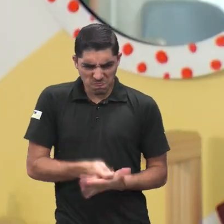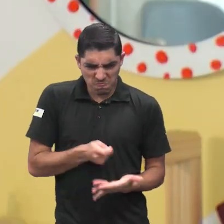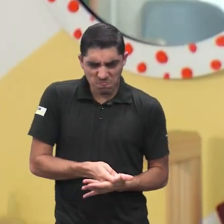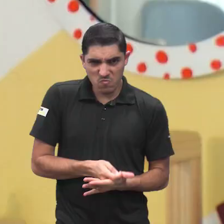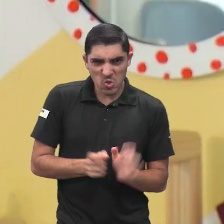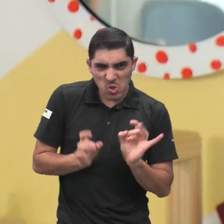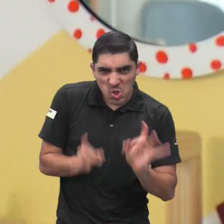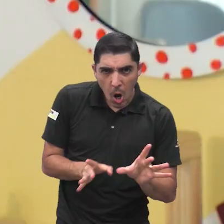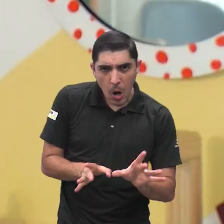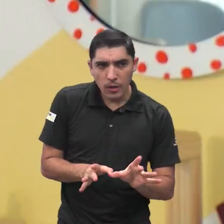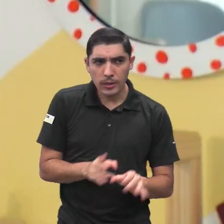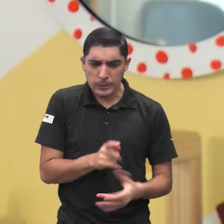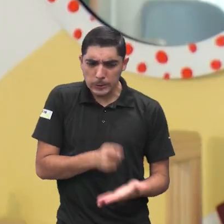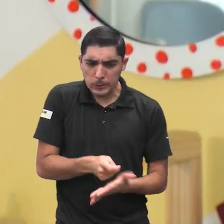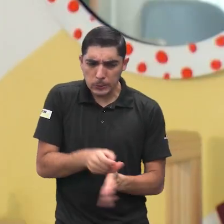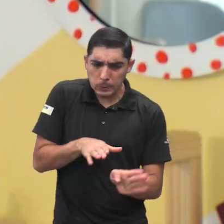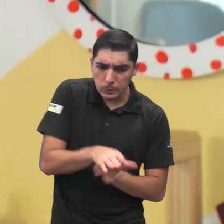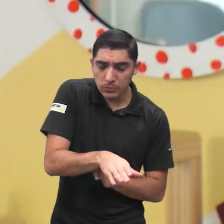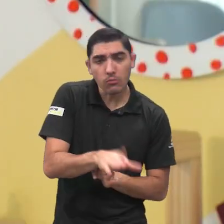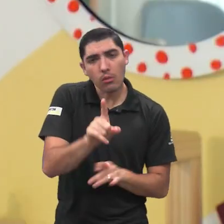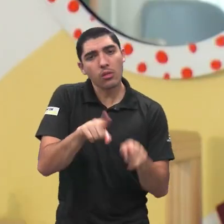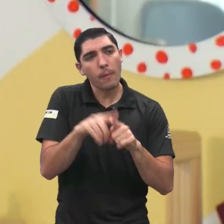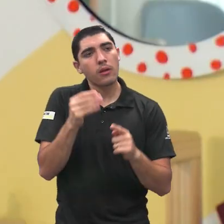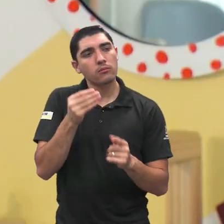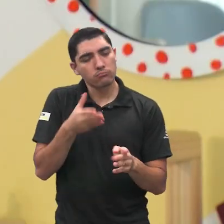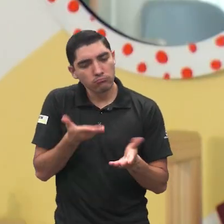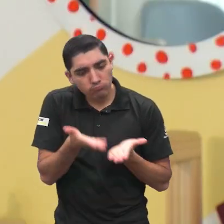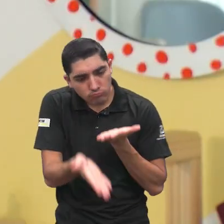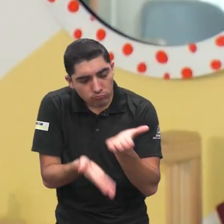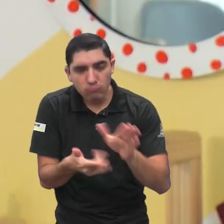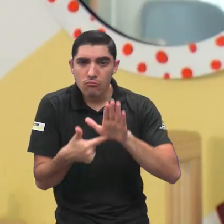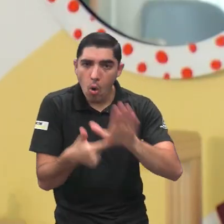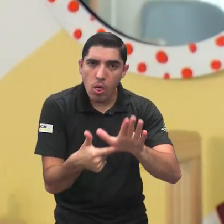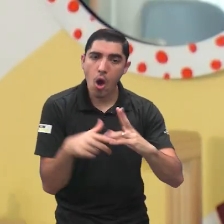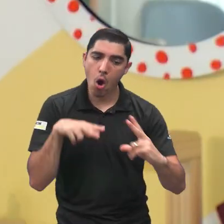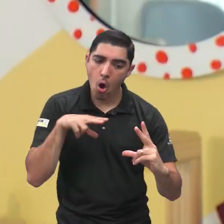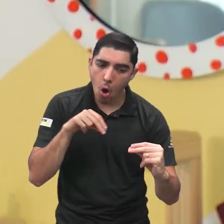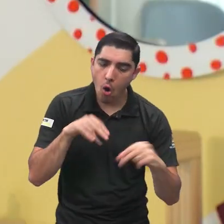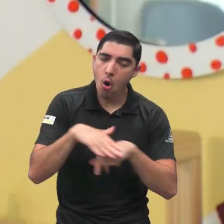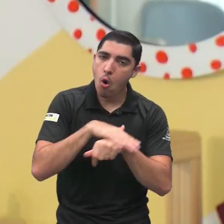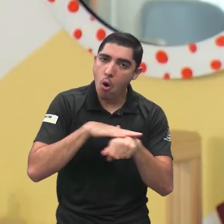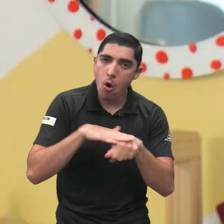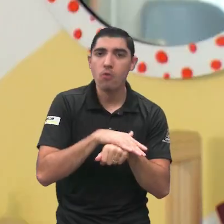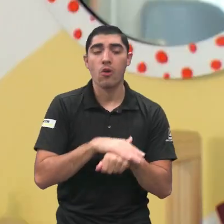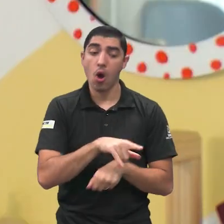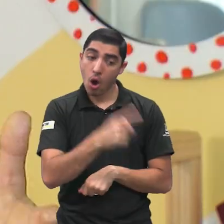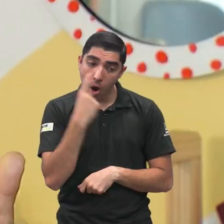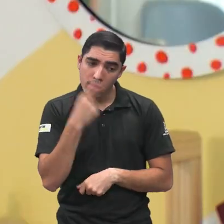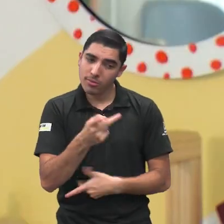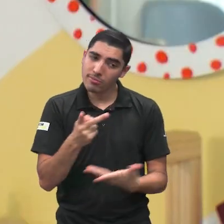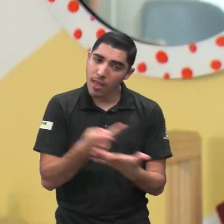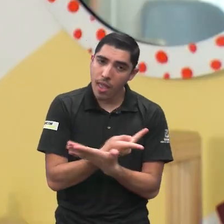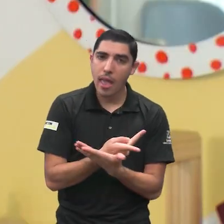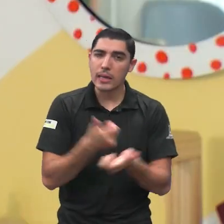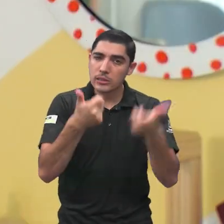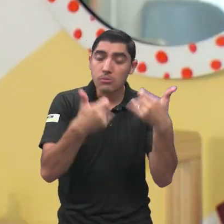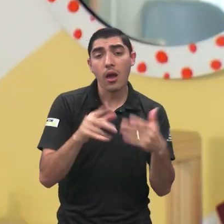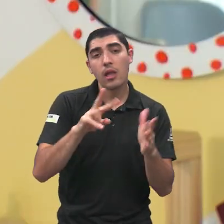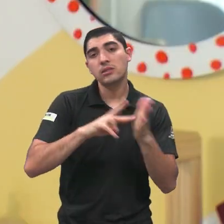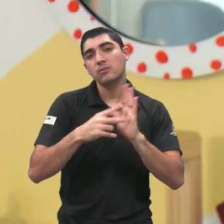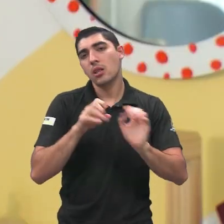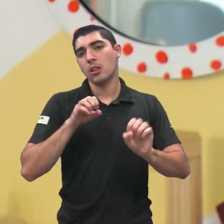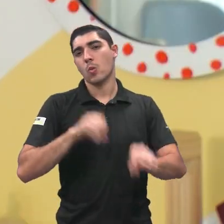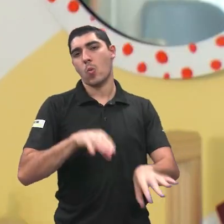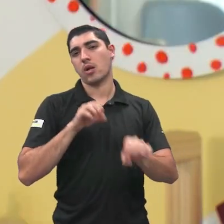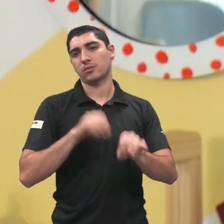com ele, corrigir, mas realmente tentar conversar, tentar mostrar para ele como que deve ter sido, né? É a educação em